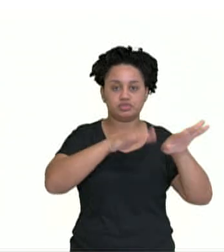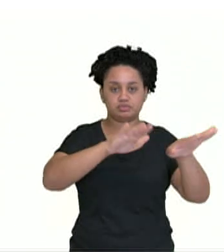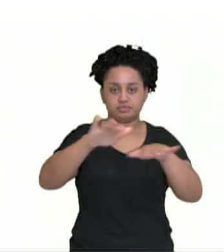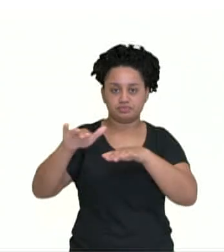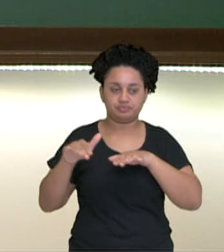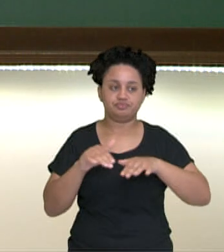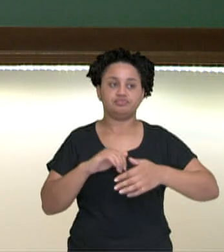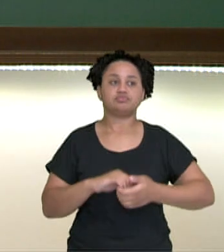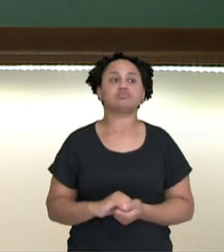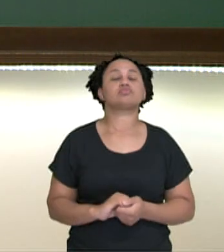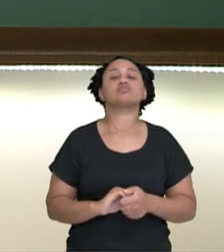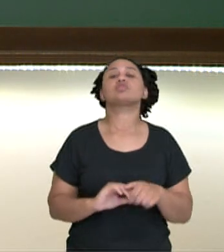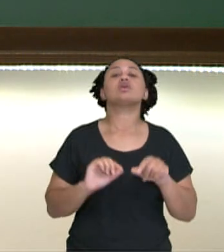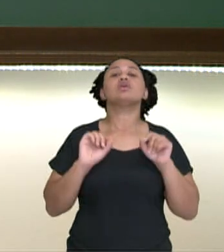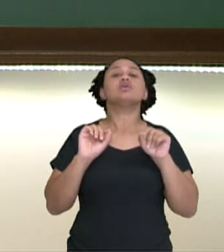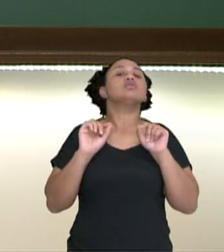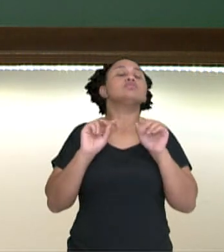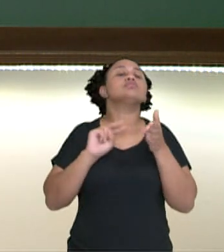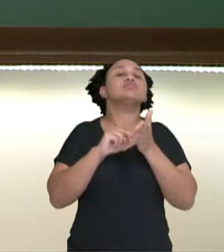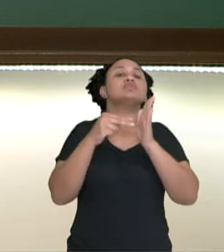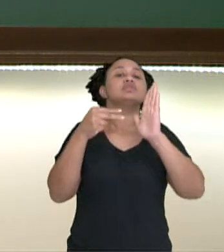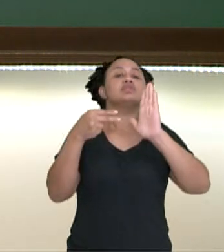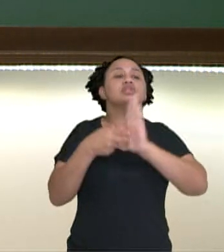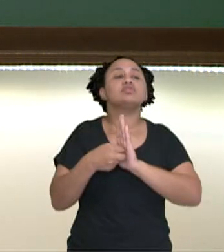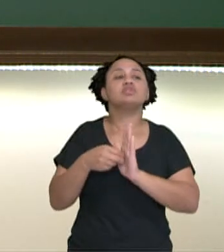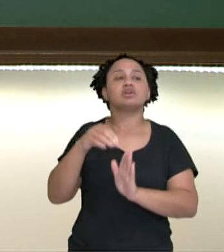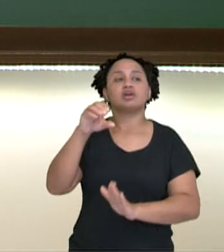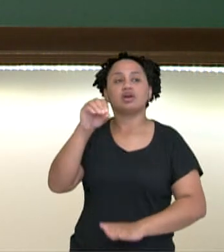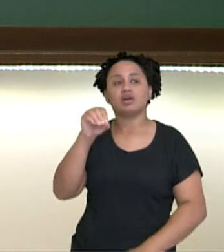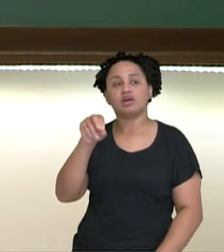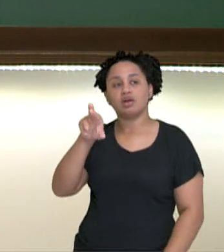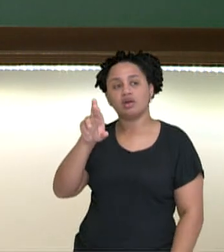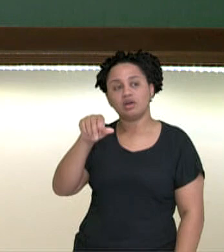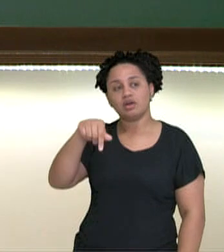O que significa orquestra?